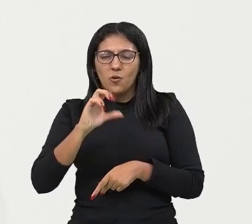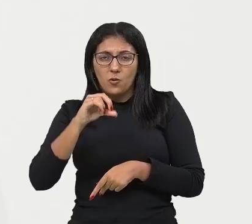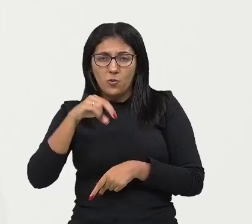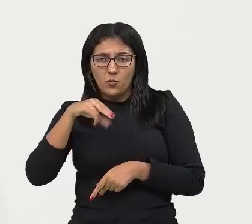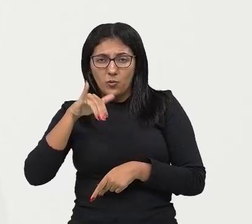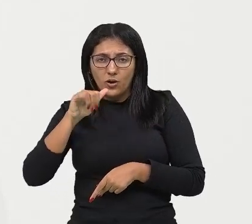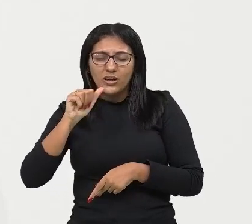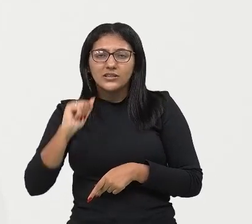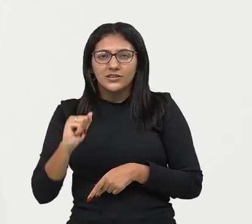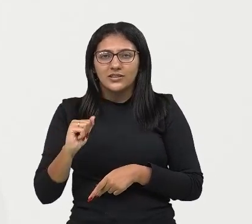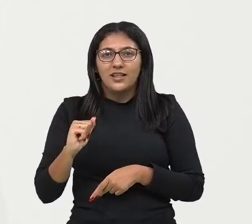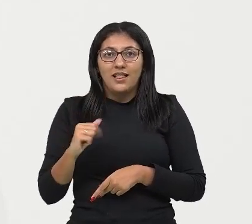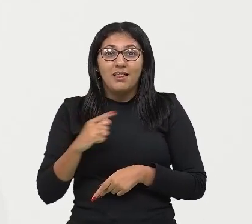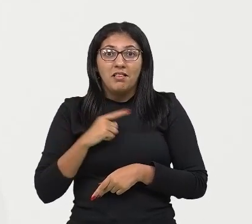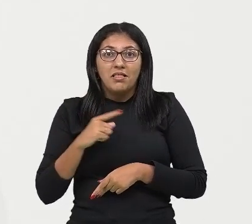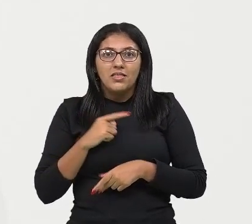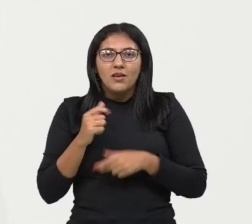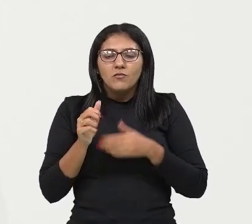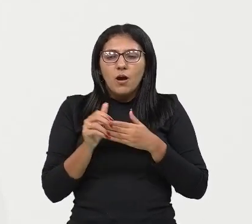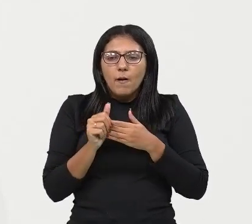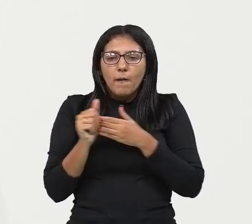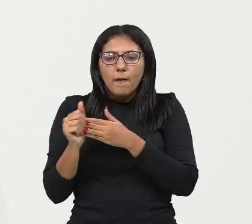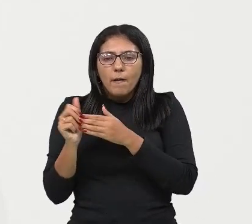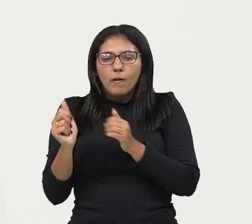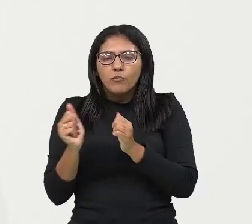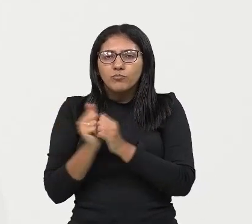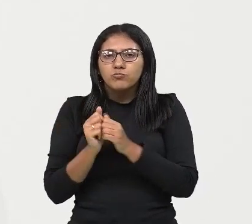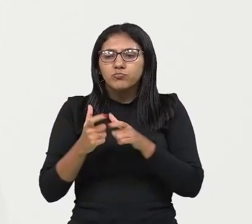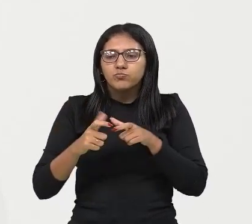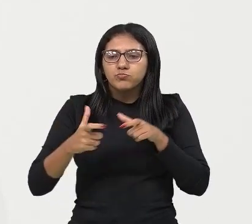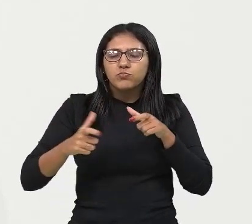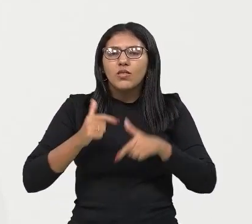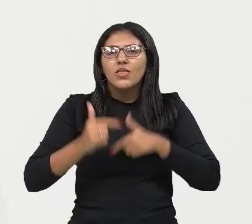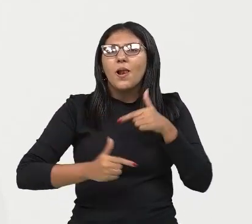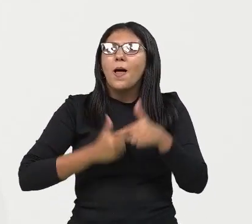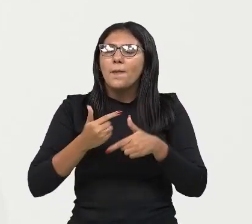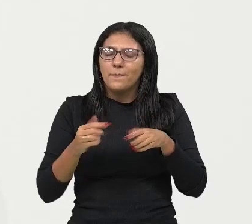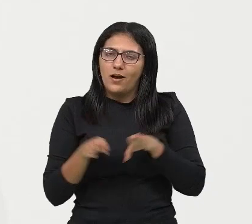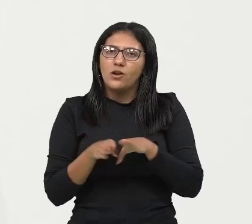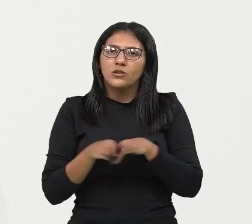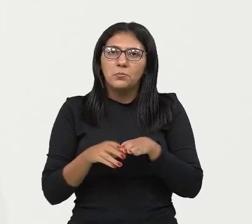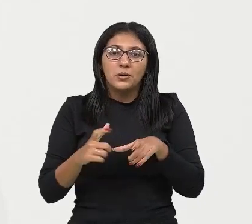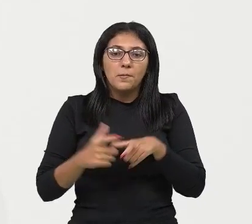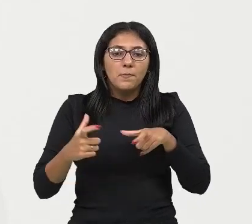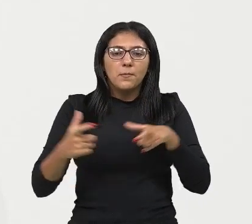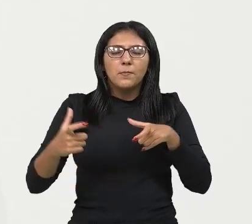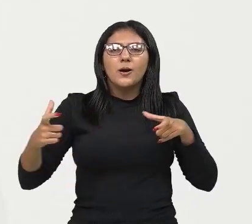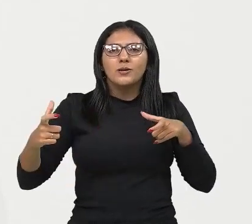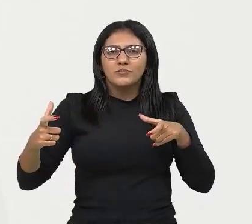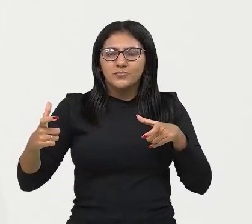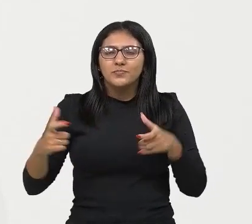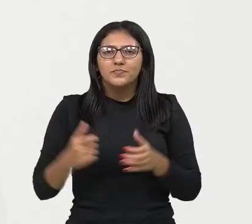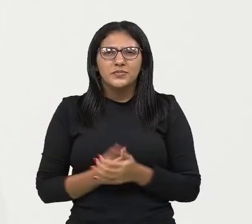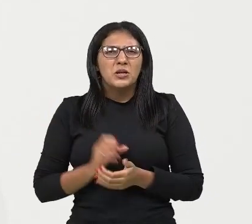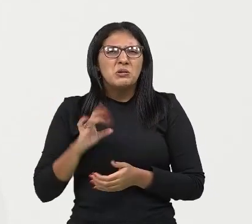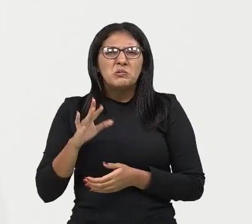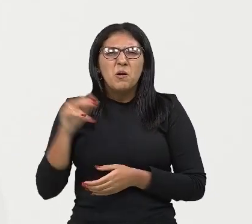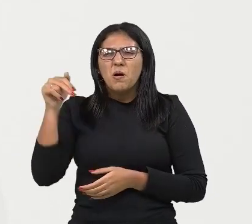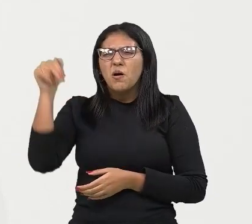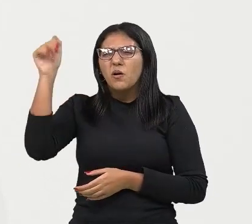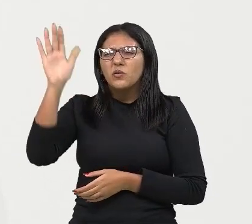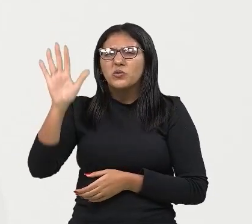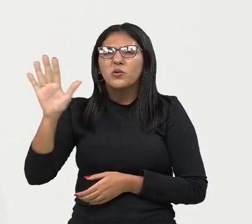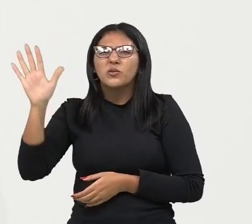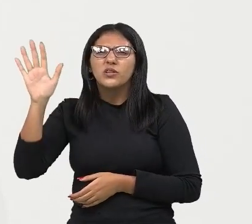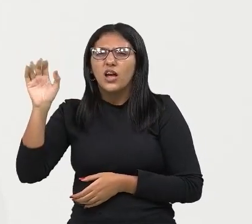o crescimento das principais atividades econômicas, tá? Não ficando somente lá no